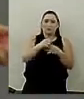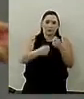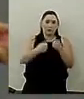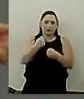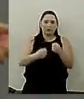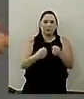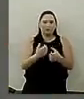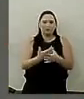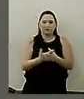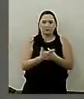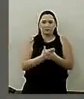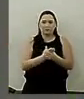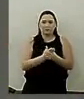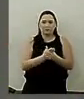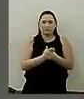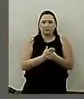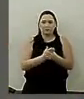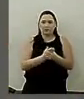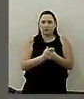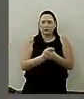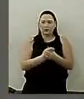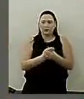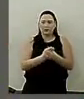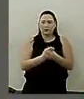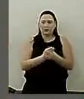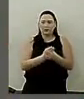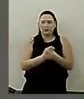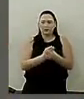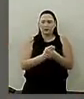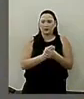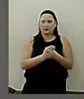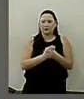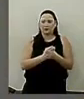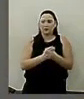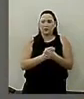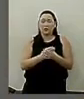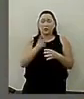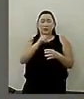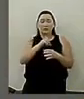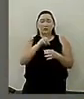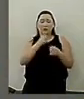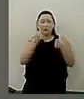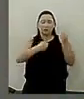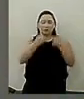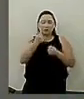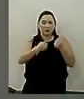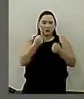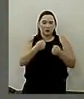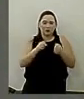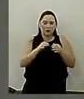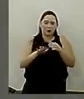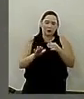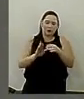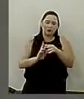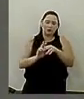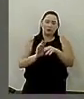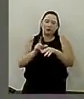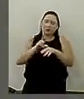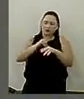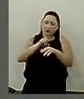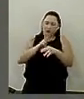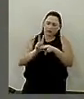carro. Já viu aquelas cenas de Guerra nas Estrelas, quando uma nave passa por cima da outra e o piloto dá tchau para o cara que está lá